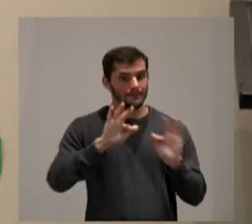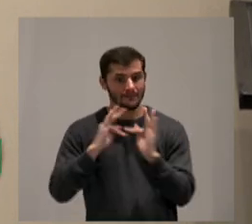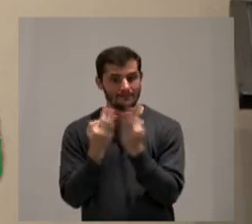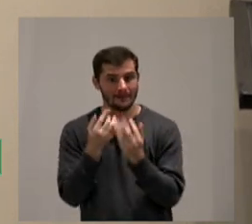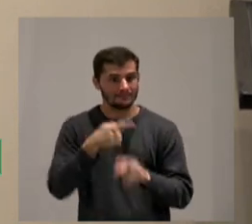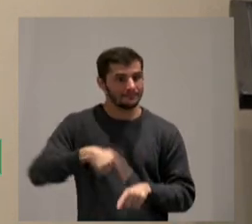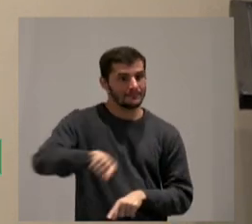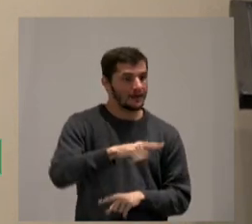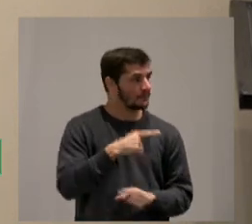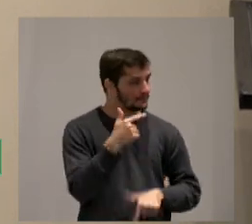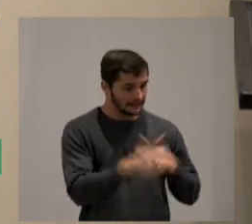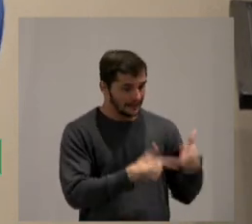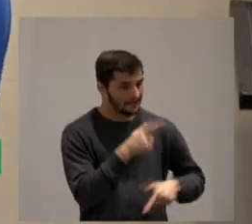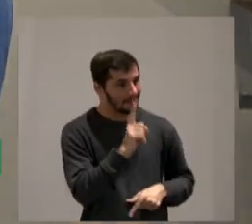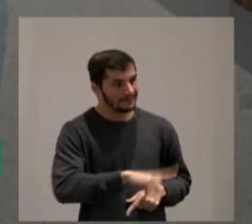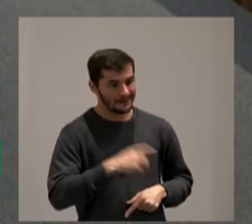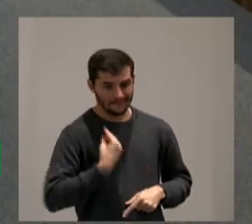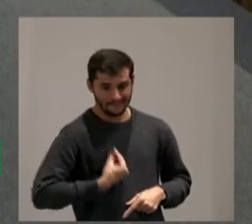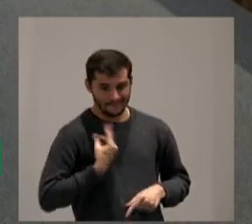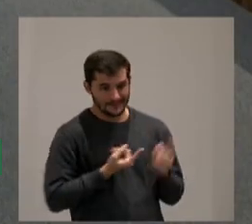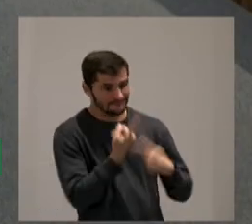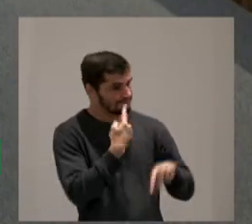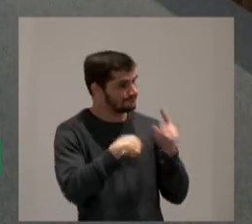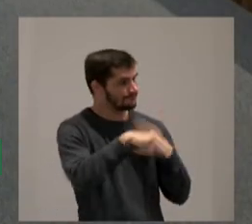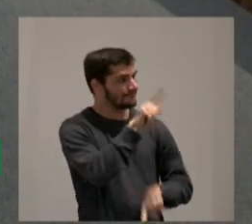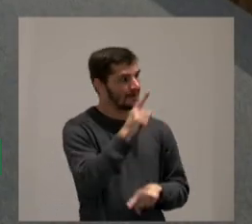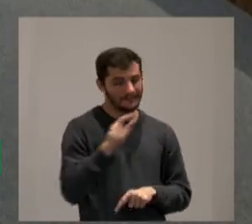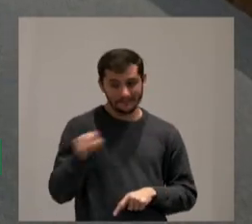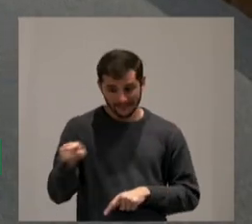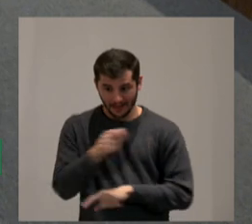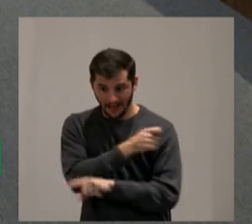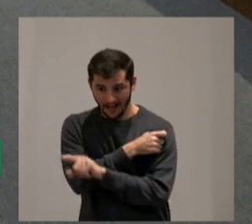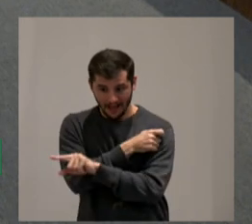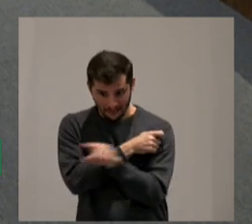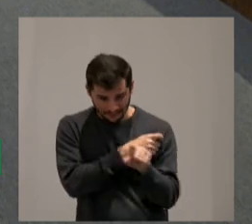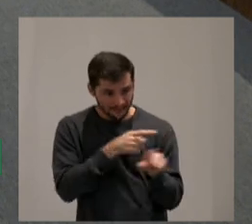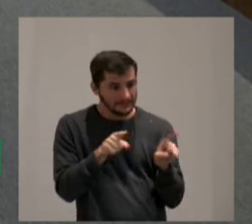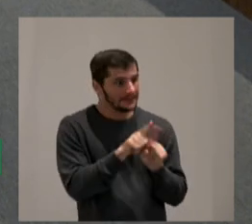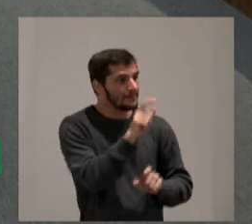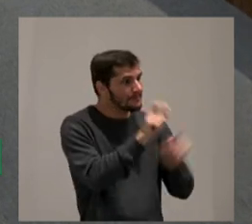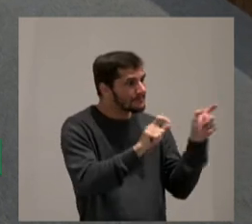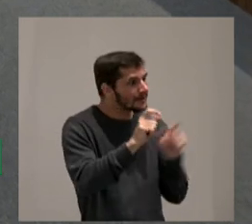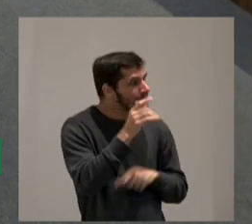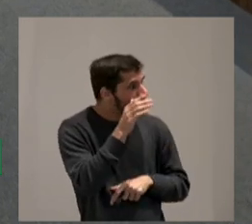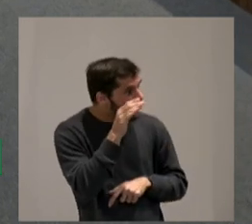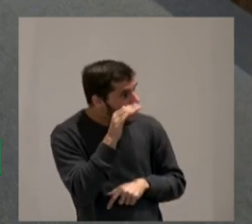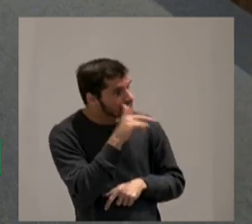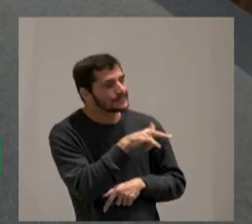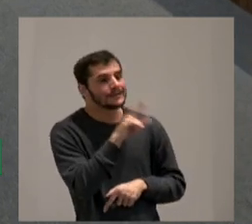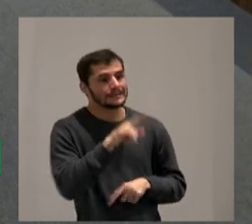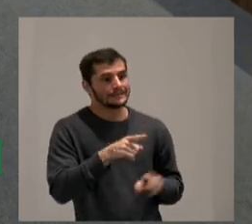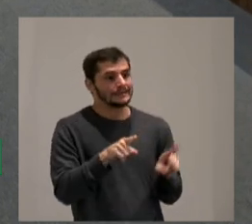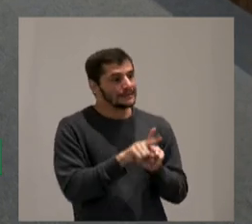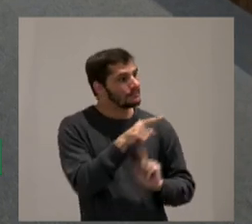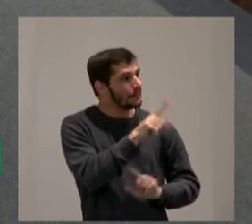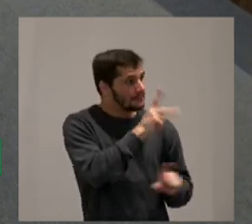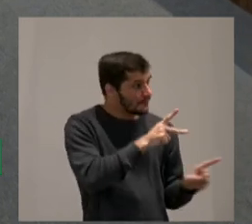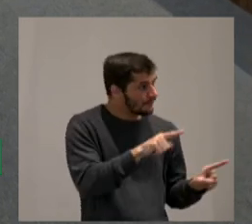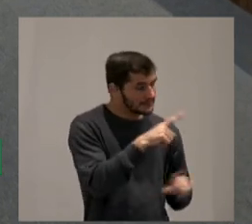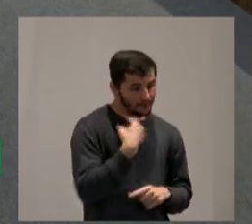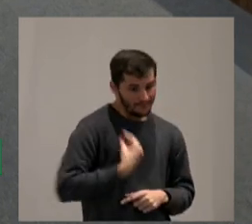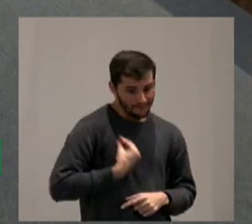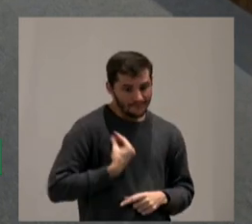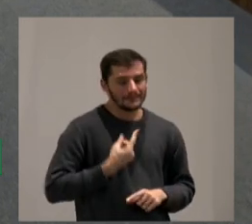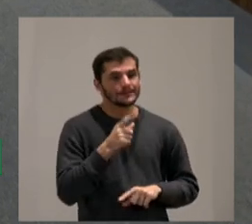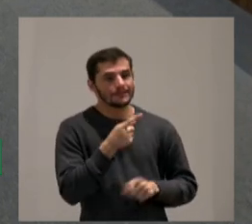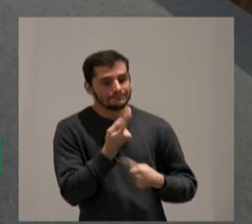que transforma vidas, transforma a vida dos meus alunos, transforma a vida das pessoas que assistem, assim como transforma a minha vida, né, como